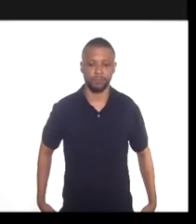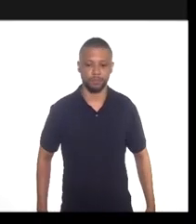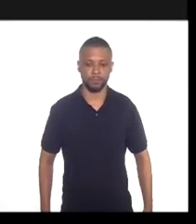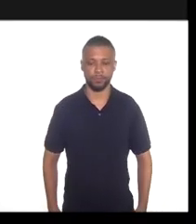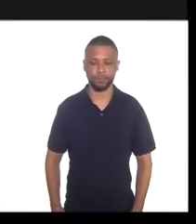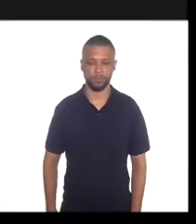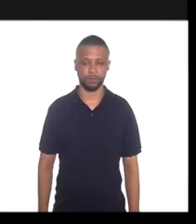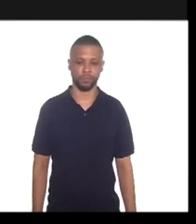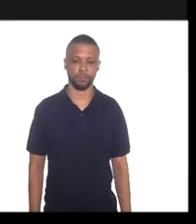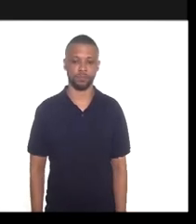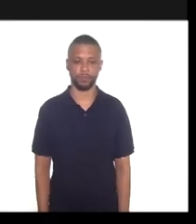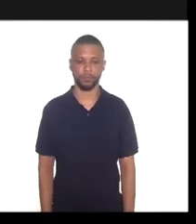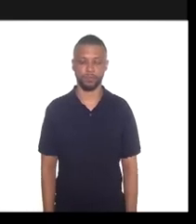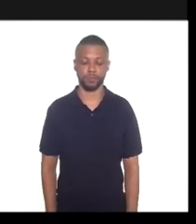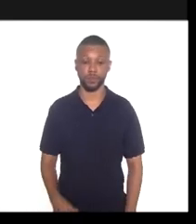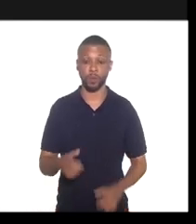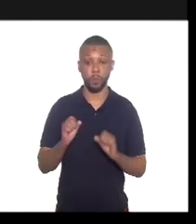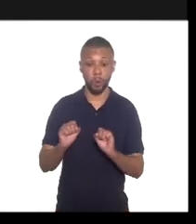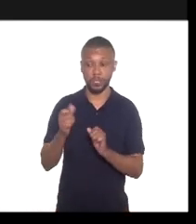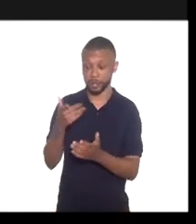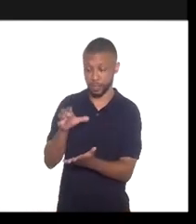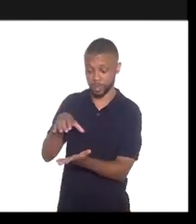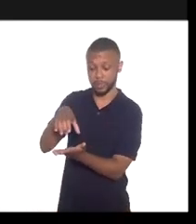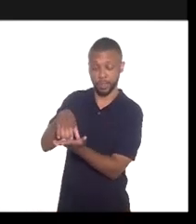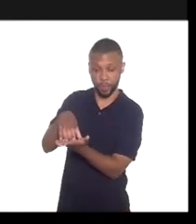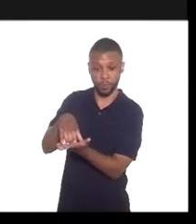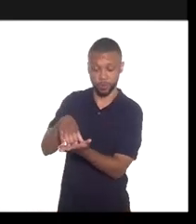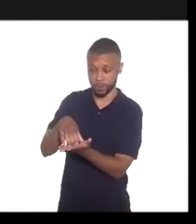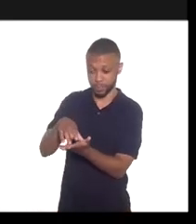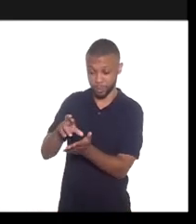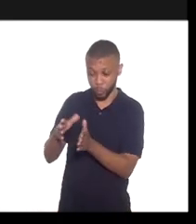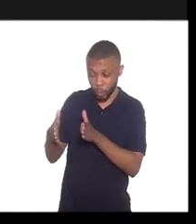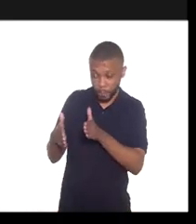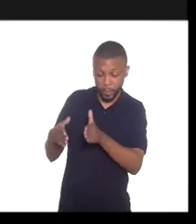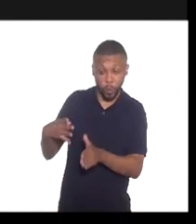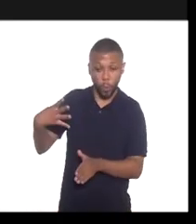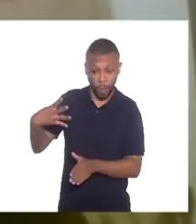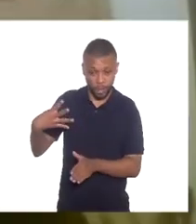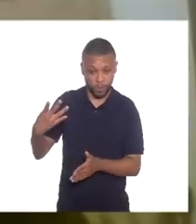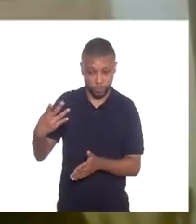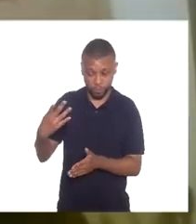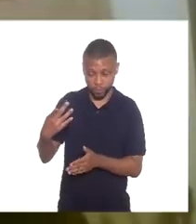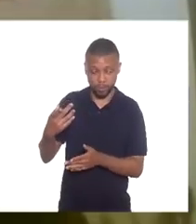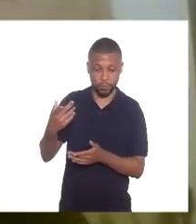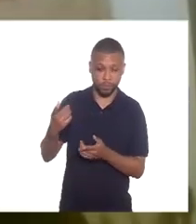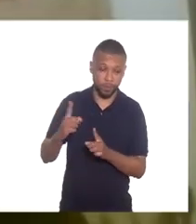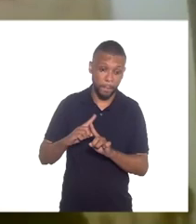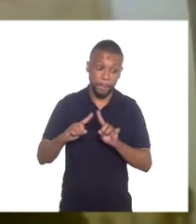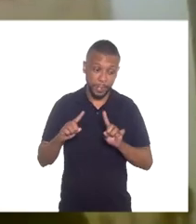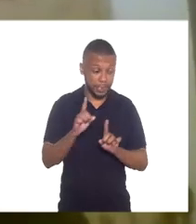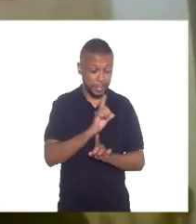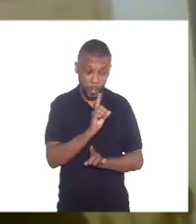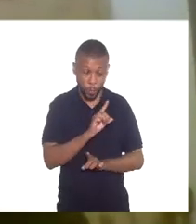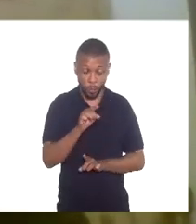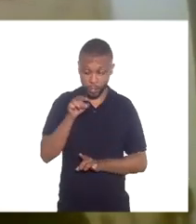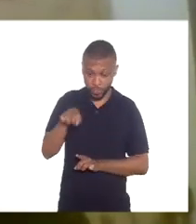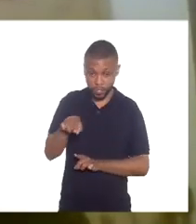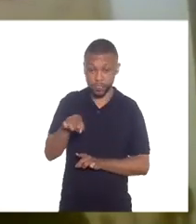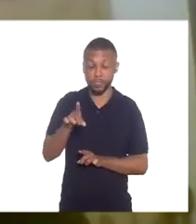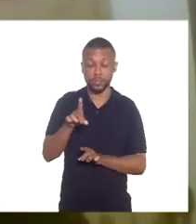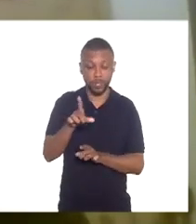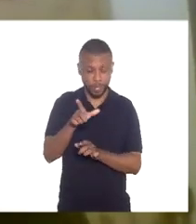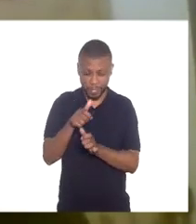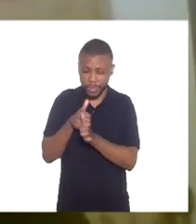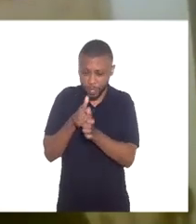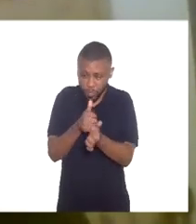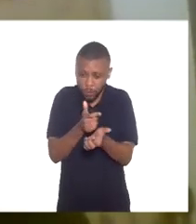Essa pode ser a tal da Rota 4B? Não, essa daí, em princípio, seria uma conexão